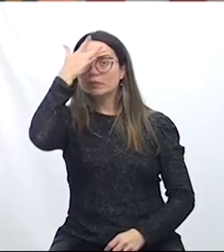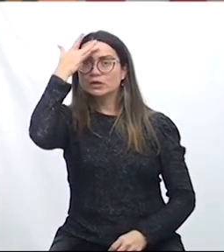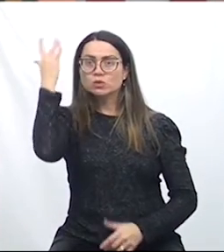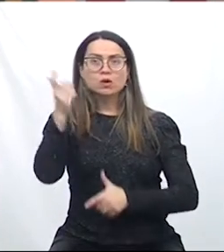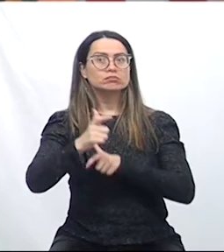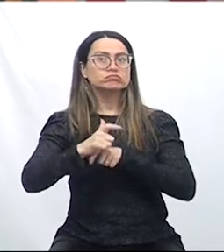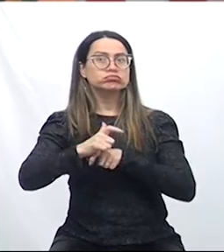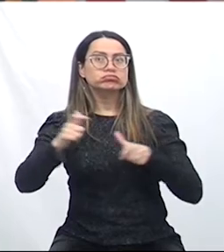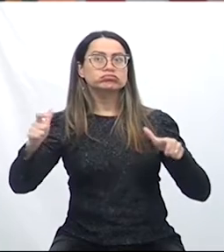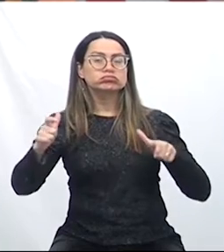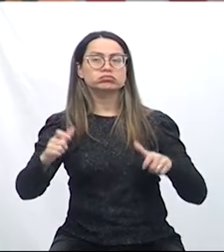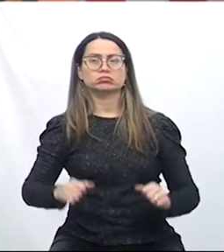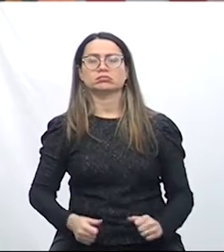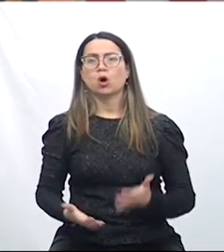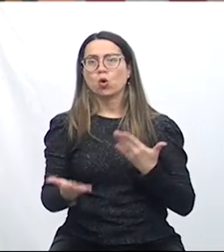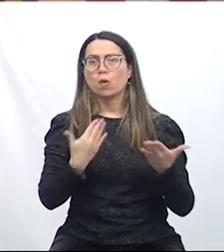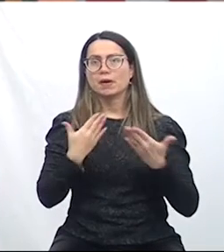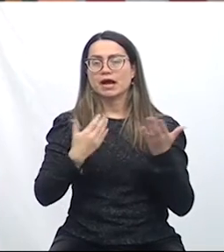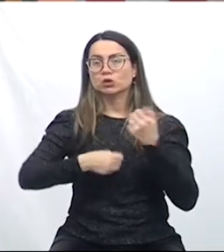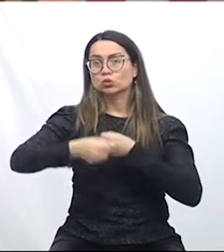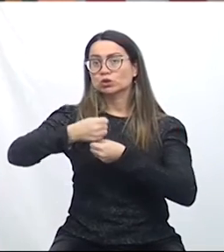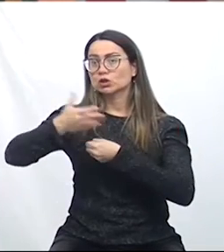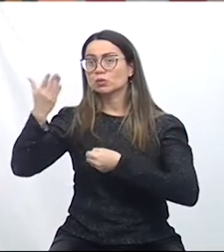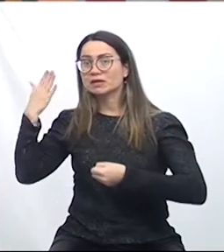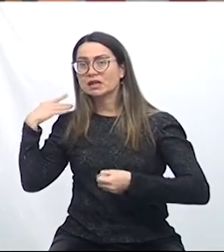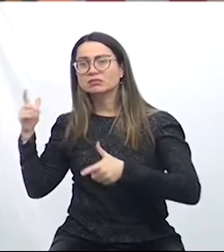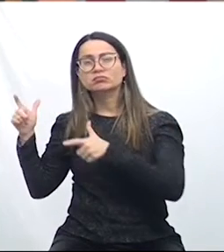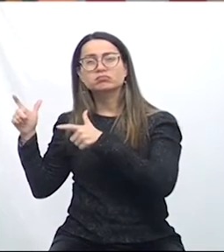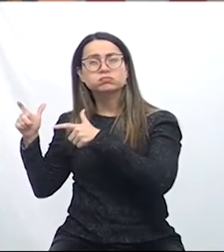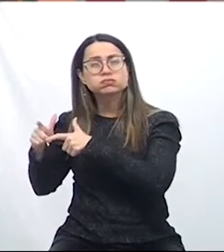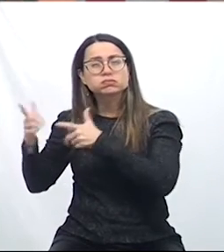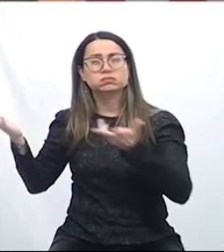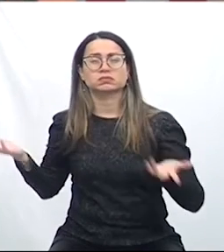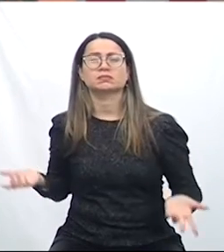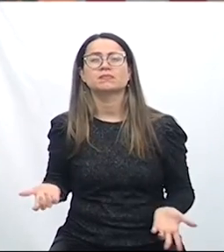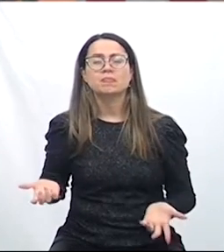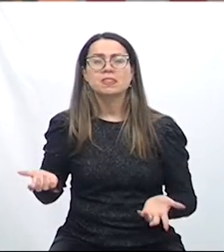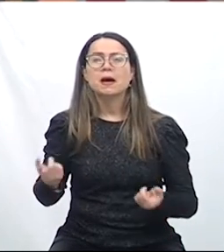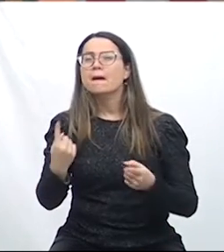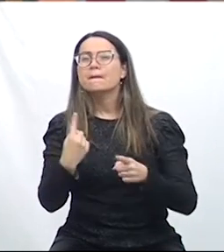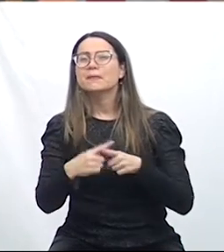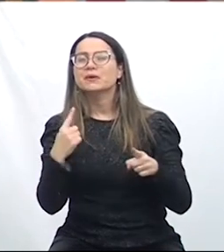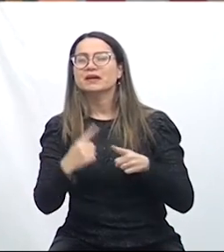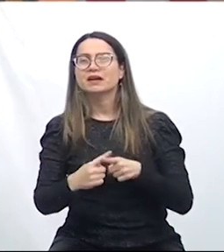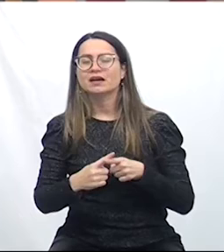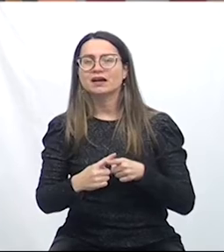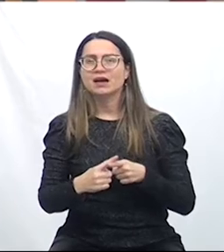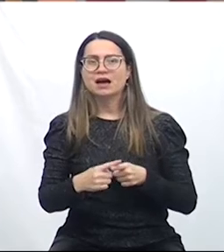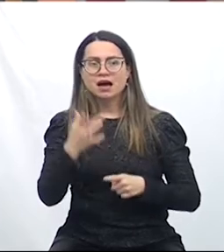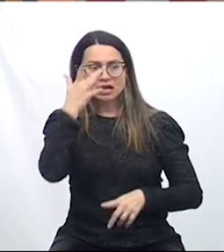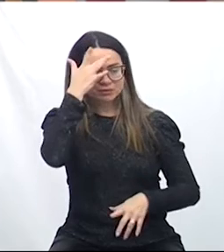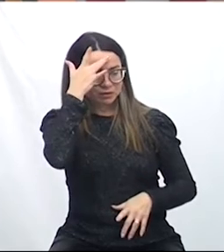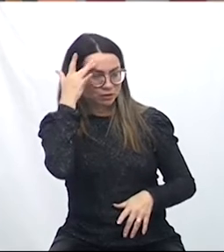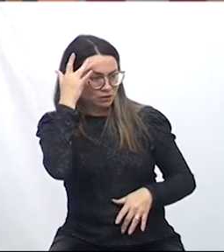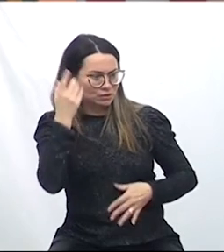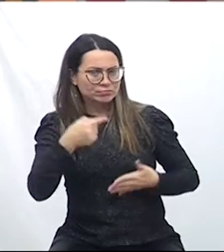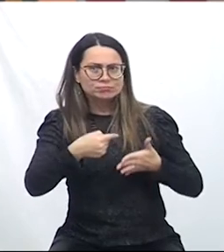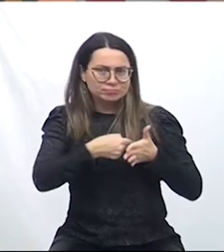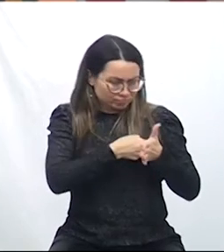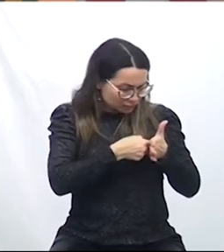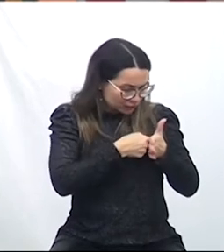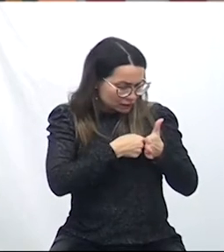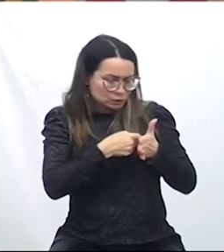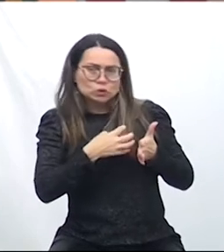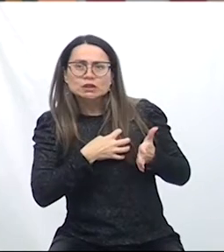anteriores. Porque está sendo ressuscitado o patriotismo da nação brasileira.